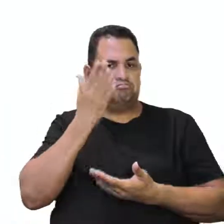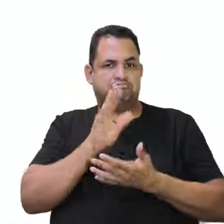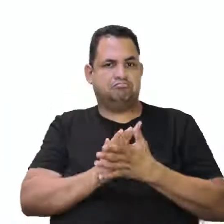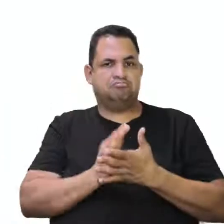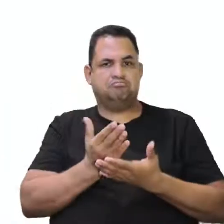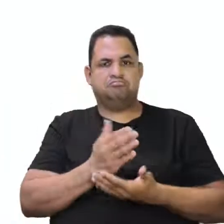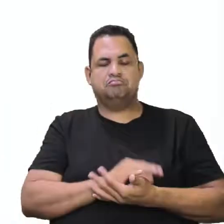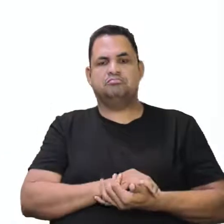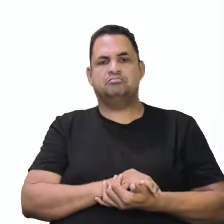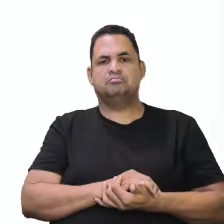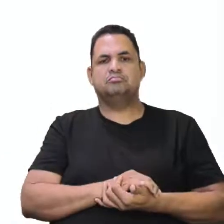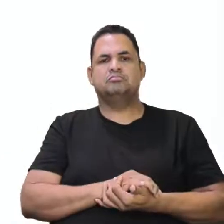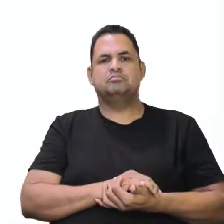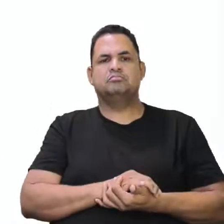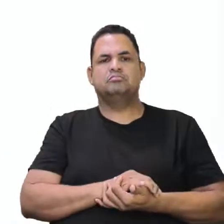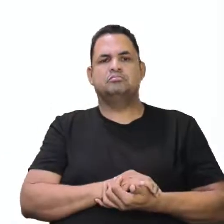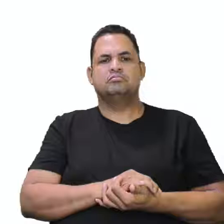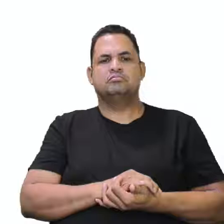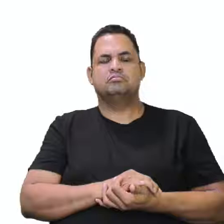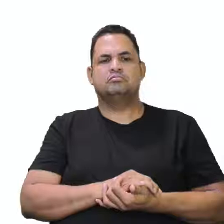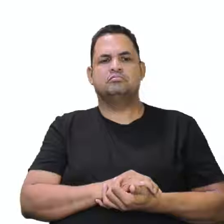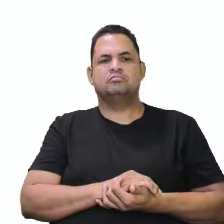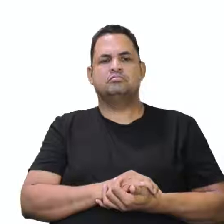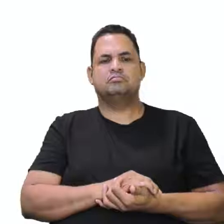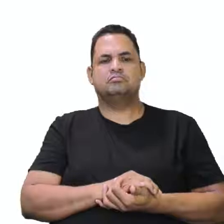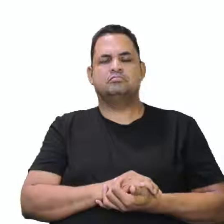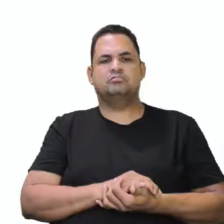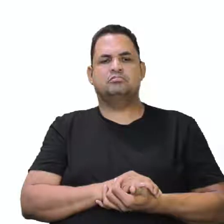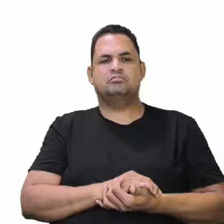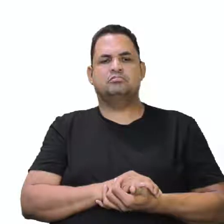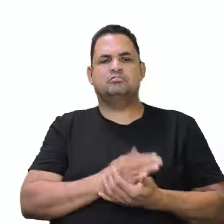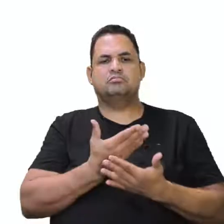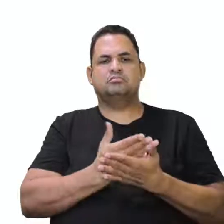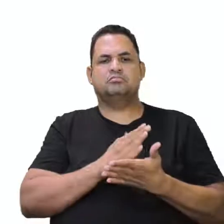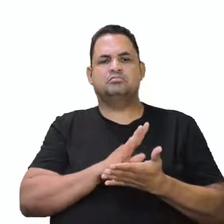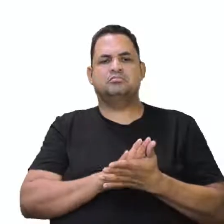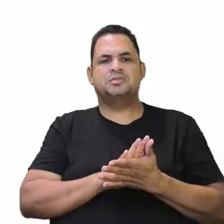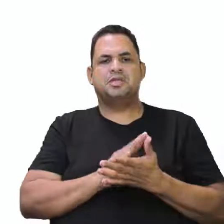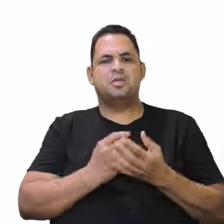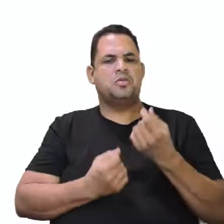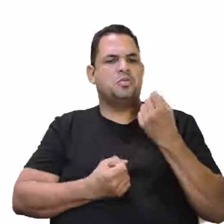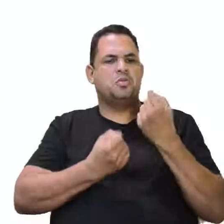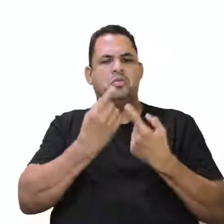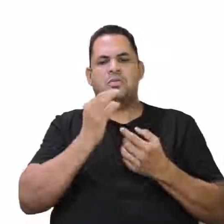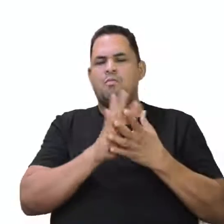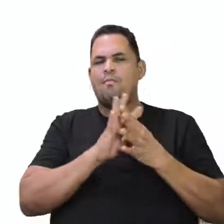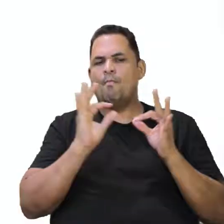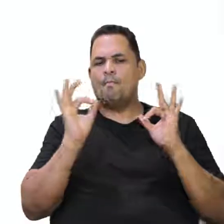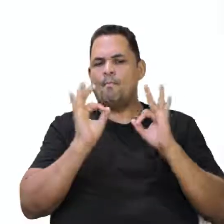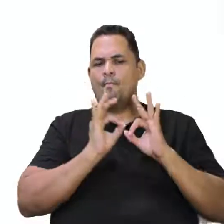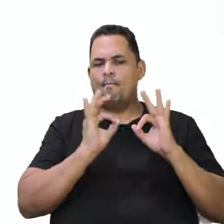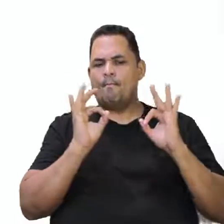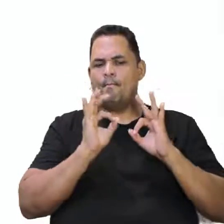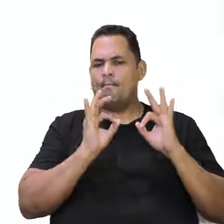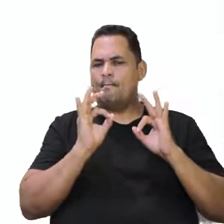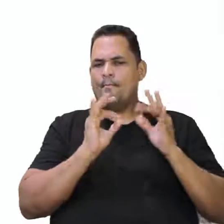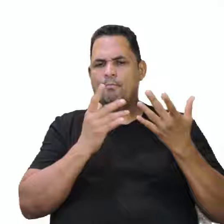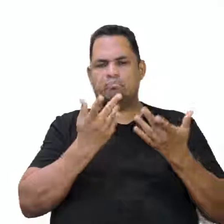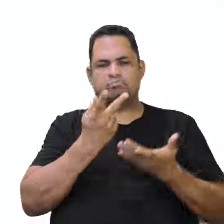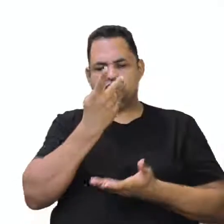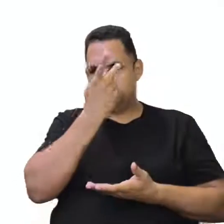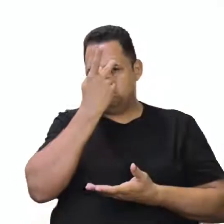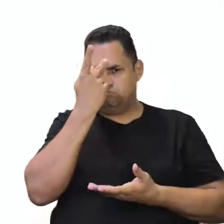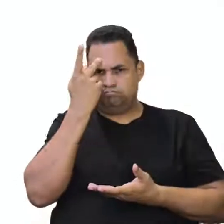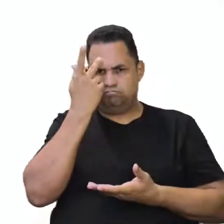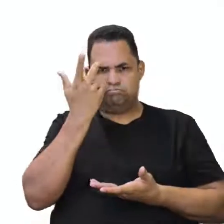das palavras não. Vamos lá? Anybody agora que tem a tradução de ninguém. Ninguém, diferente de somebody, que é